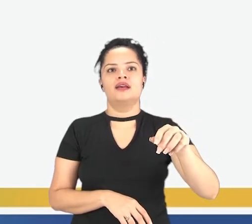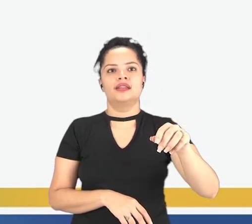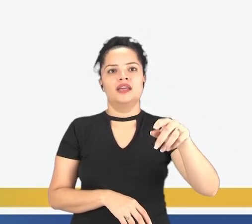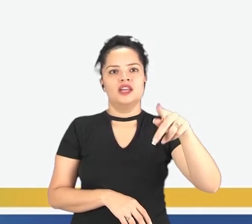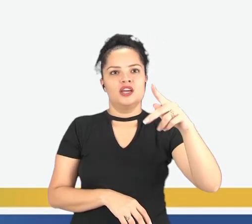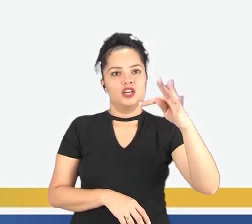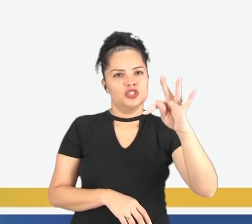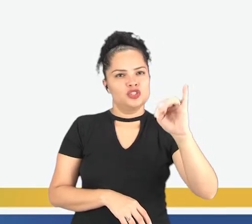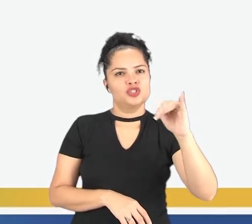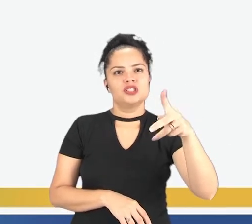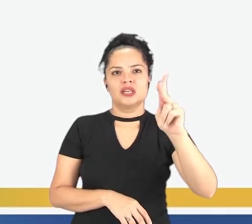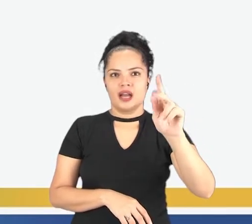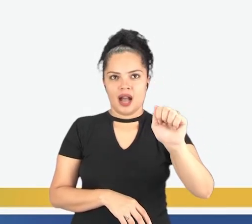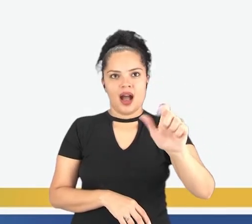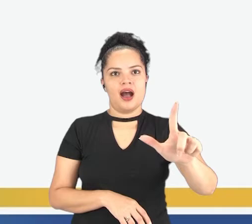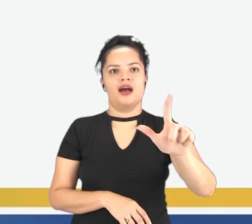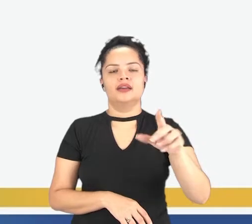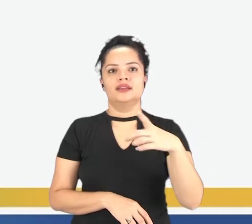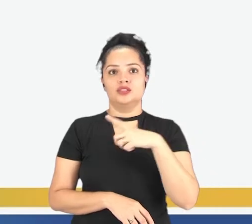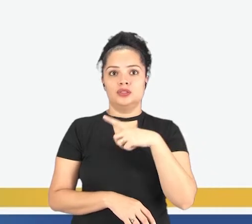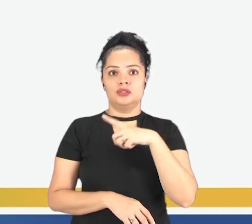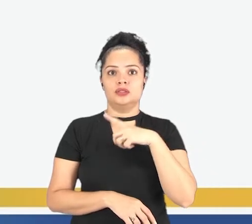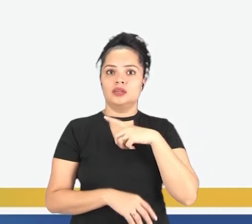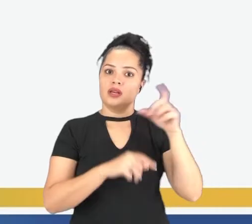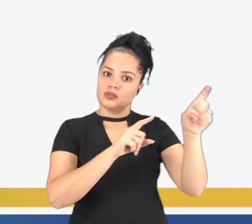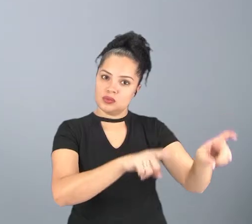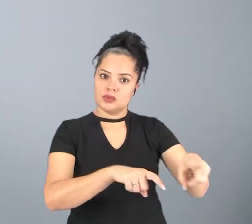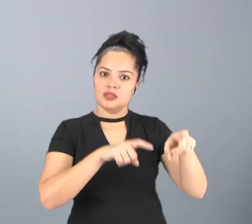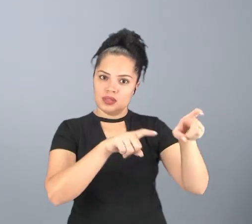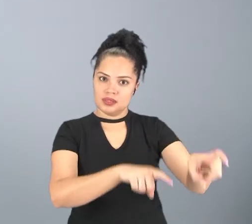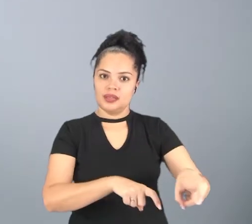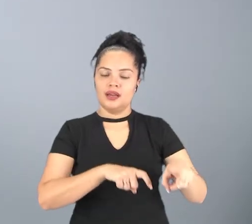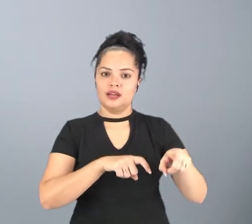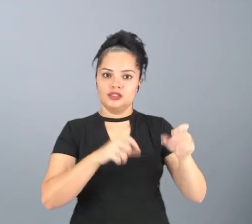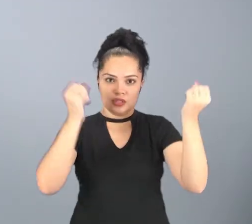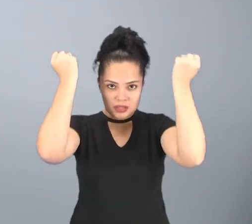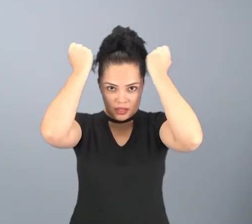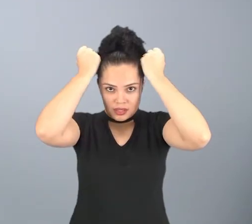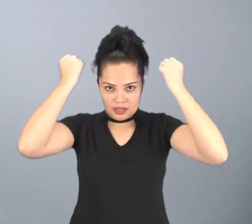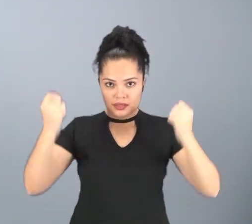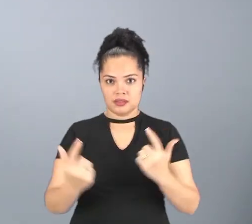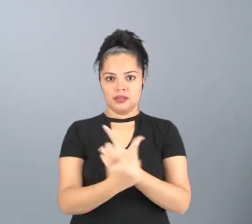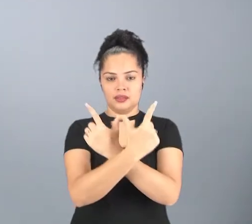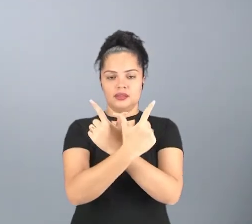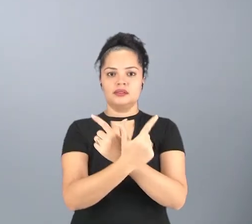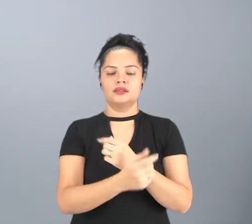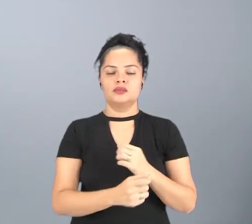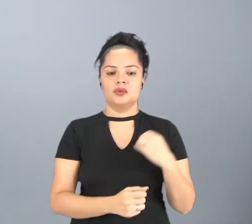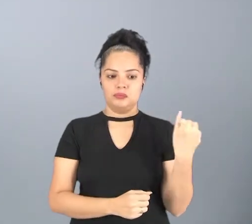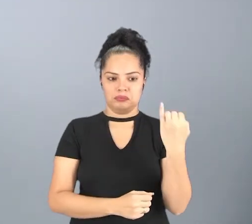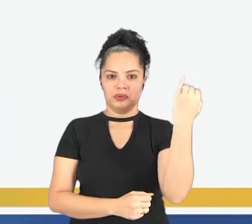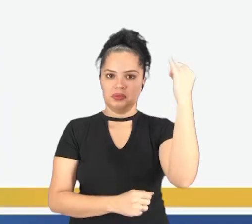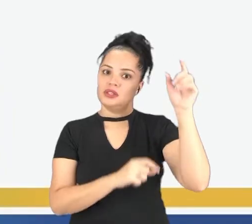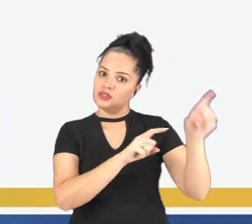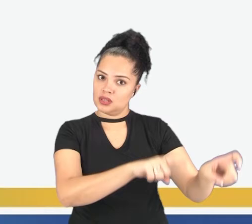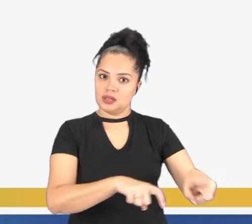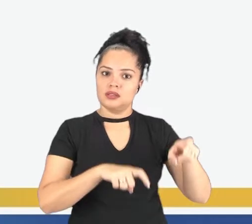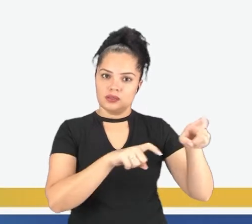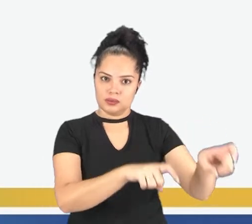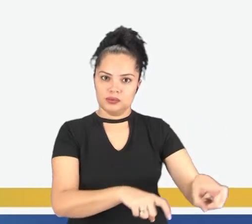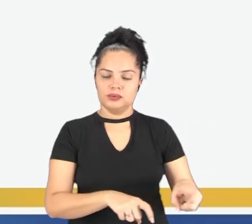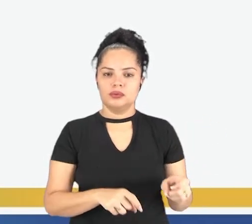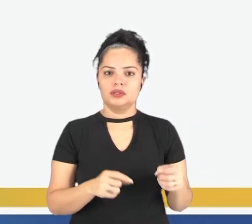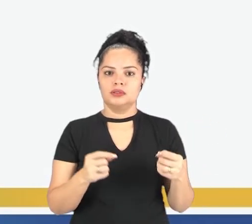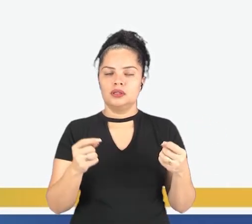explicado pela disciplina empregada na agricultura, que era a base da economia deles, tá, pessoal? Aqui vamos falar um pouquinho sobre a